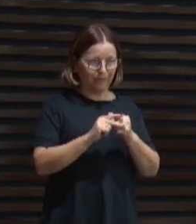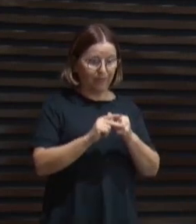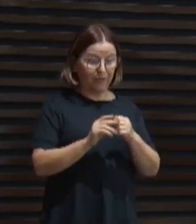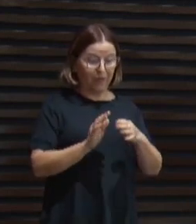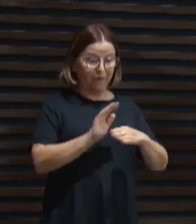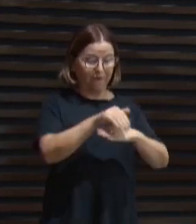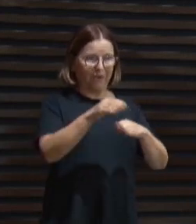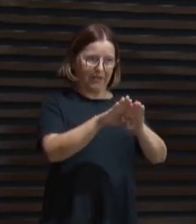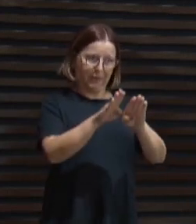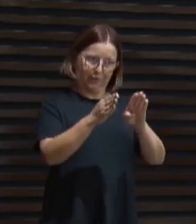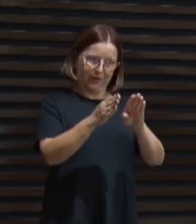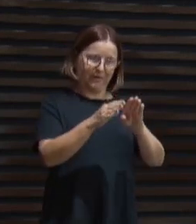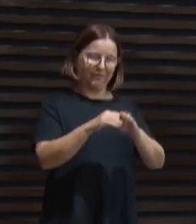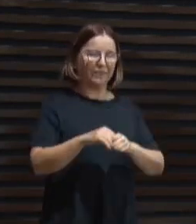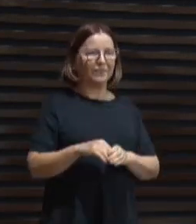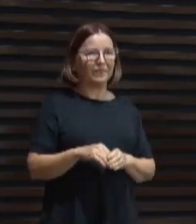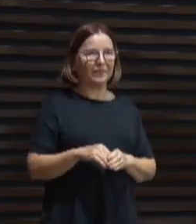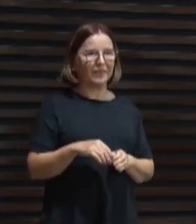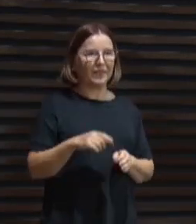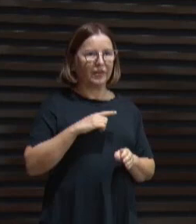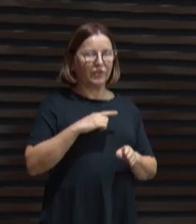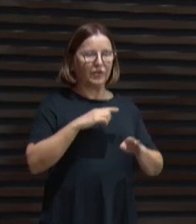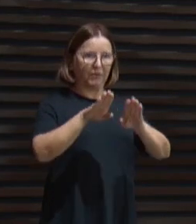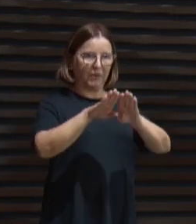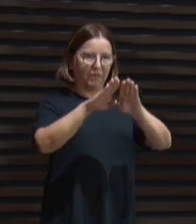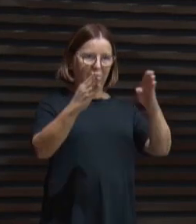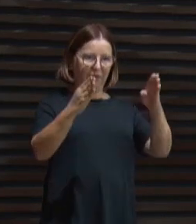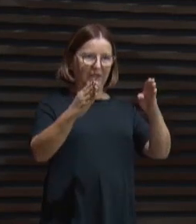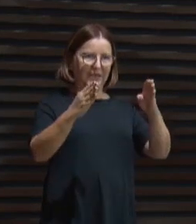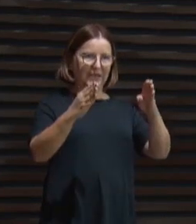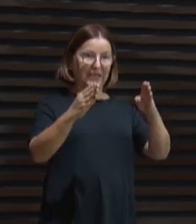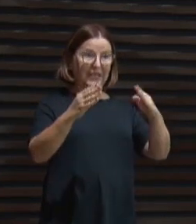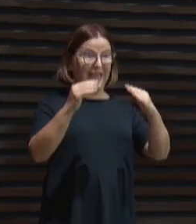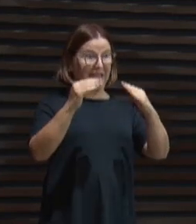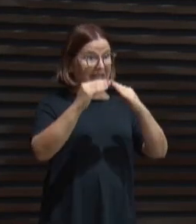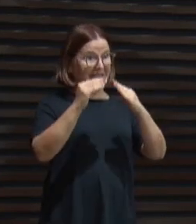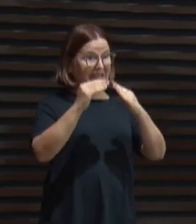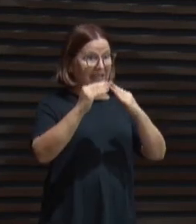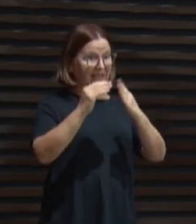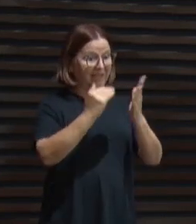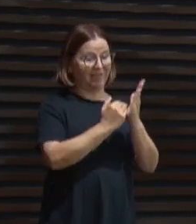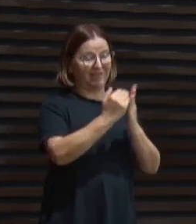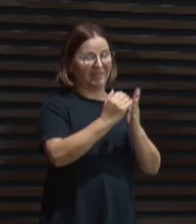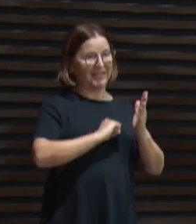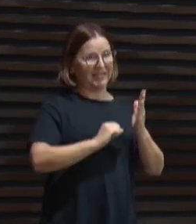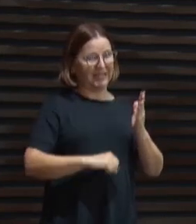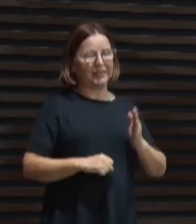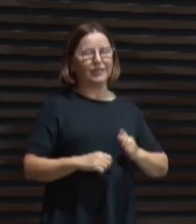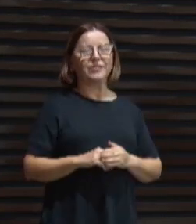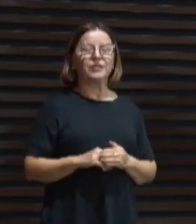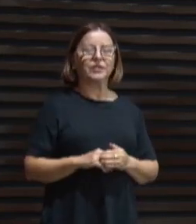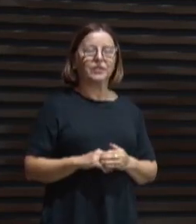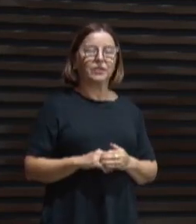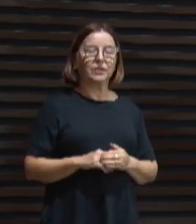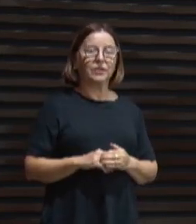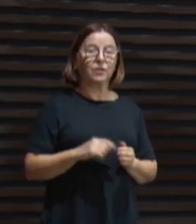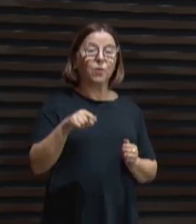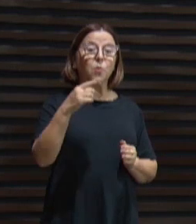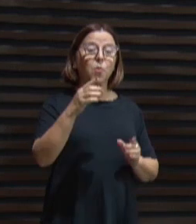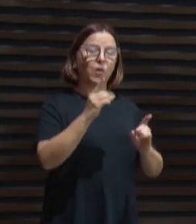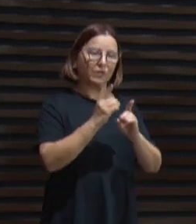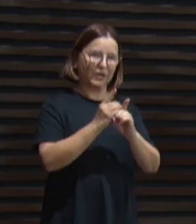porta. Havia um portal ali na entrada da casa do sumo sacerdote. Saindo o outro